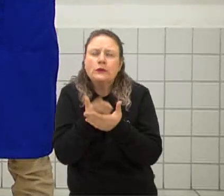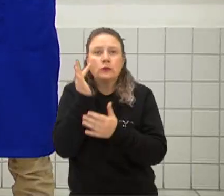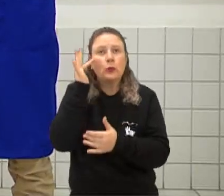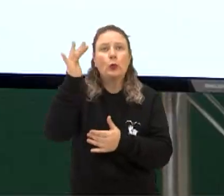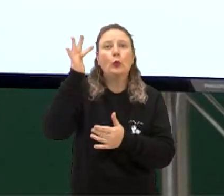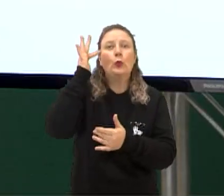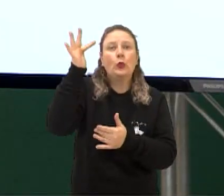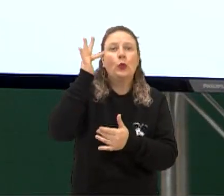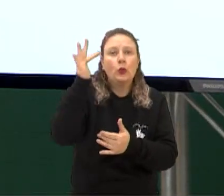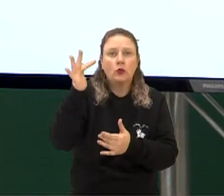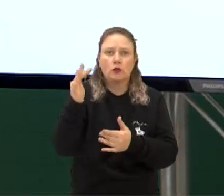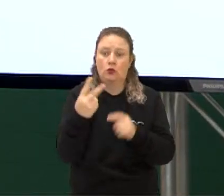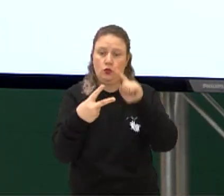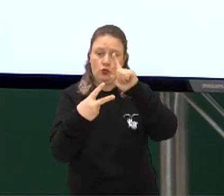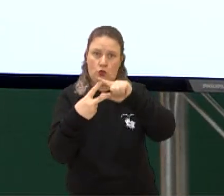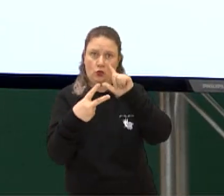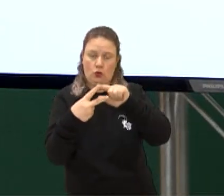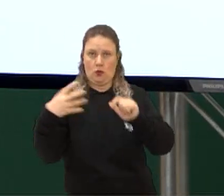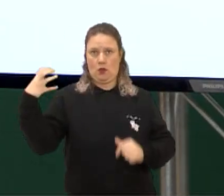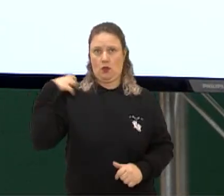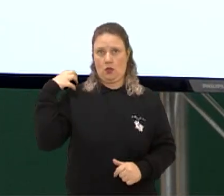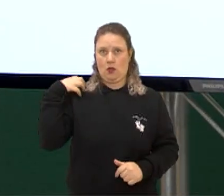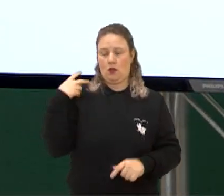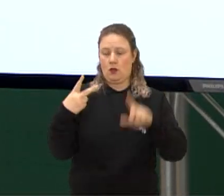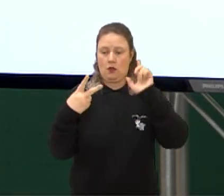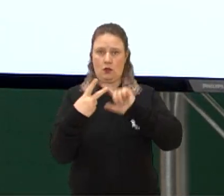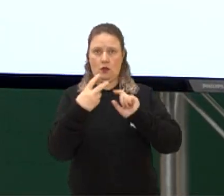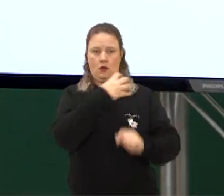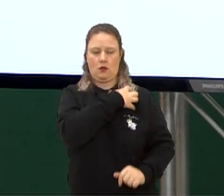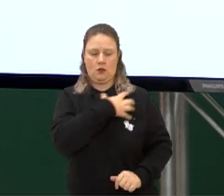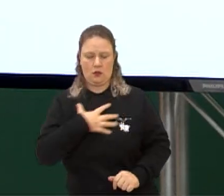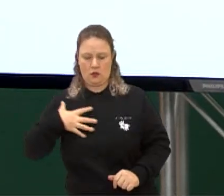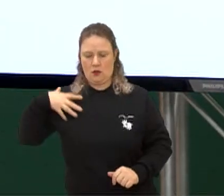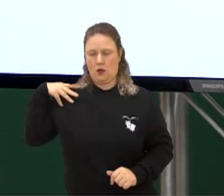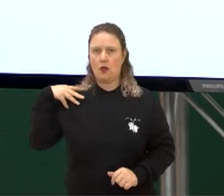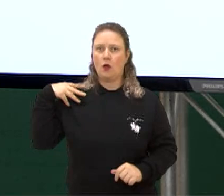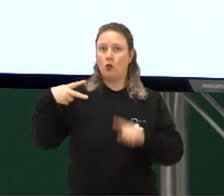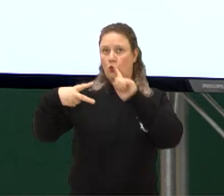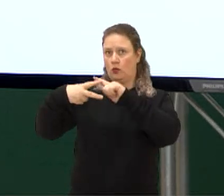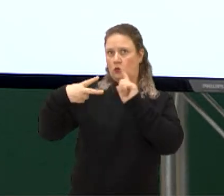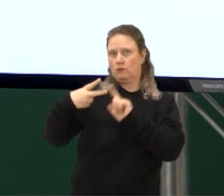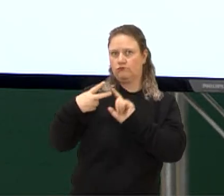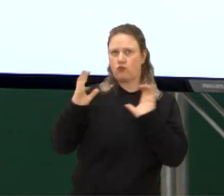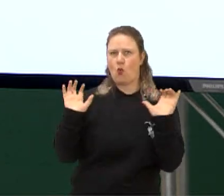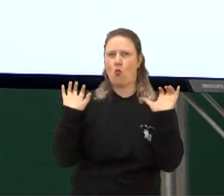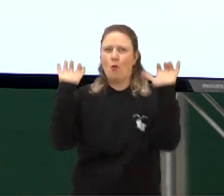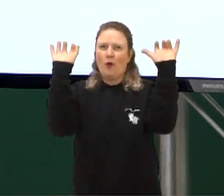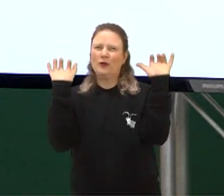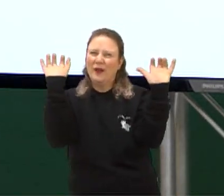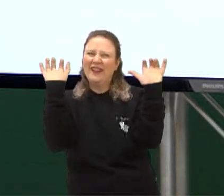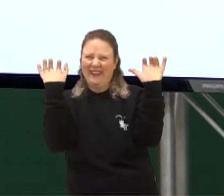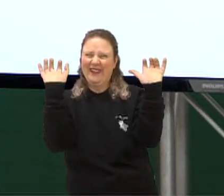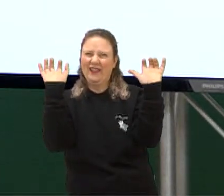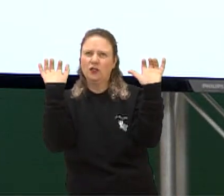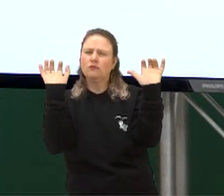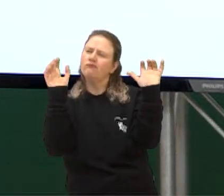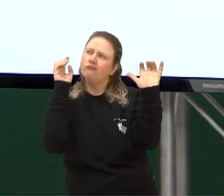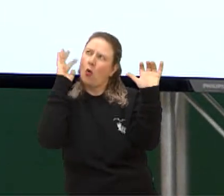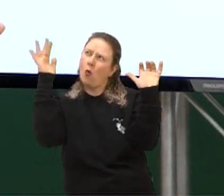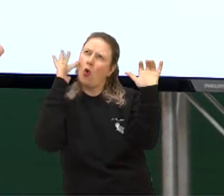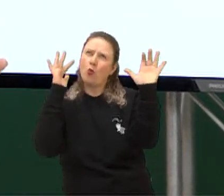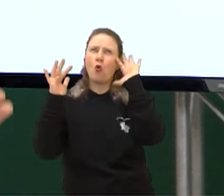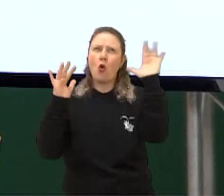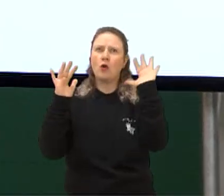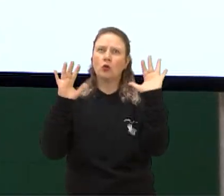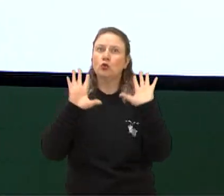grandes pensadores gregos, tá? Platão e Aristóteles. Eles são os pilares do pensamento ocidental. Tudo aquilo que você for estudar em